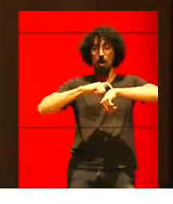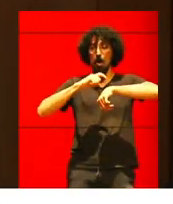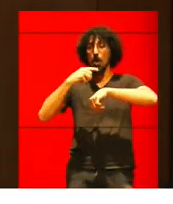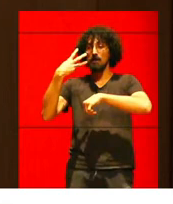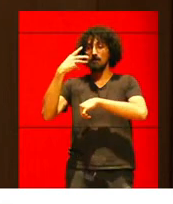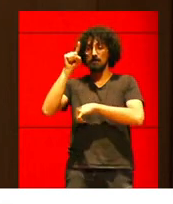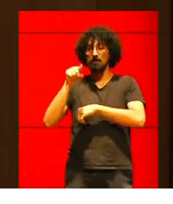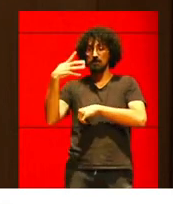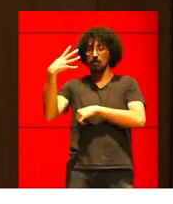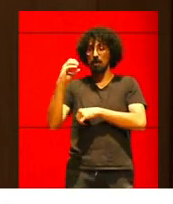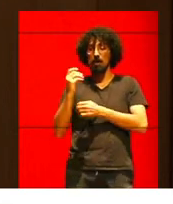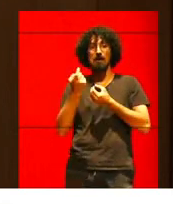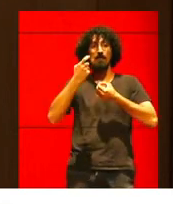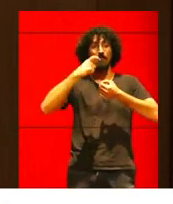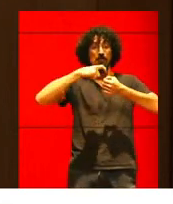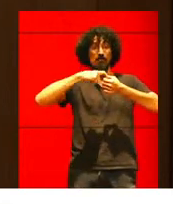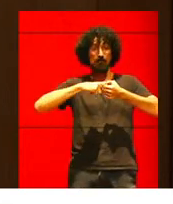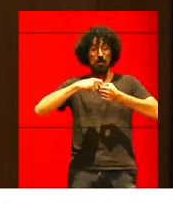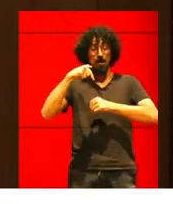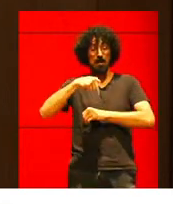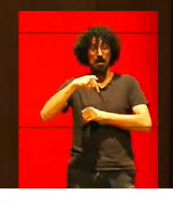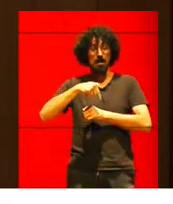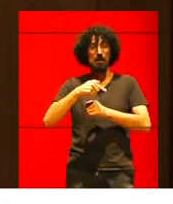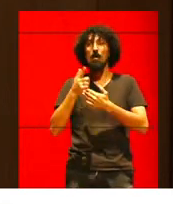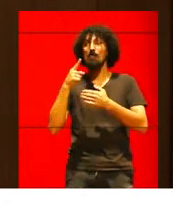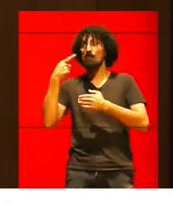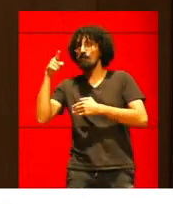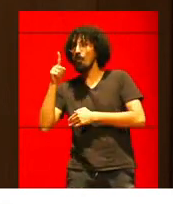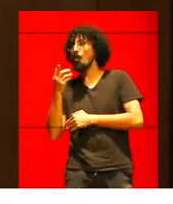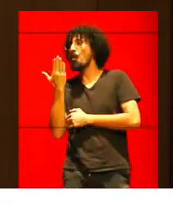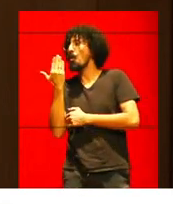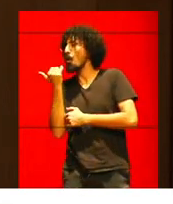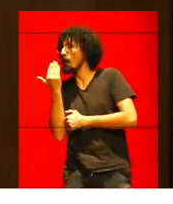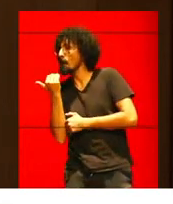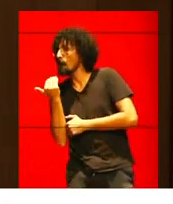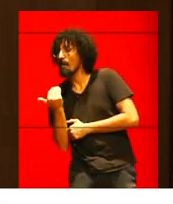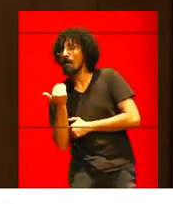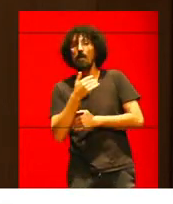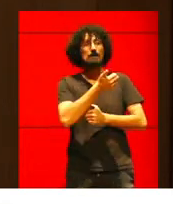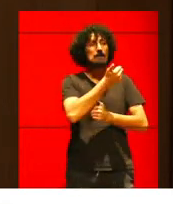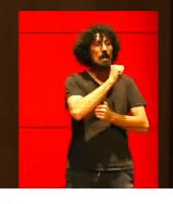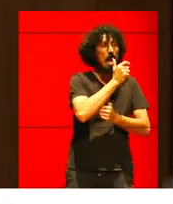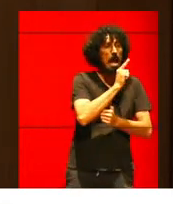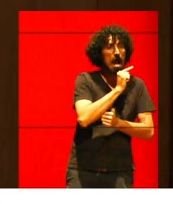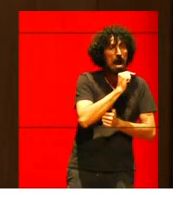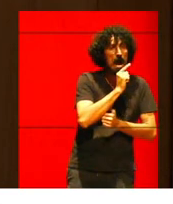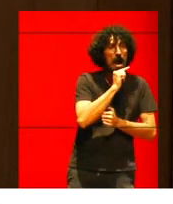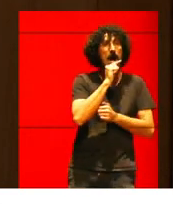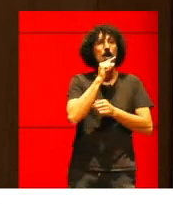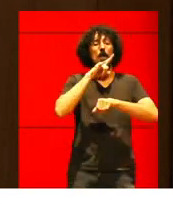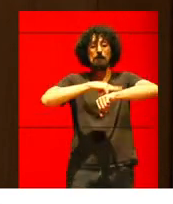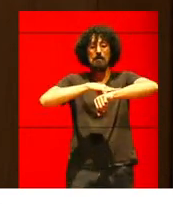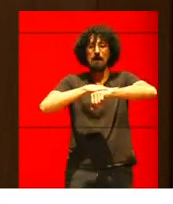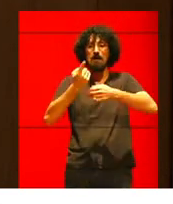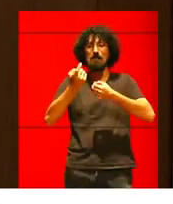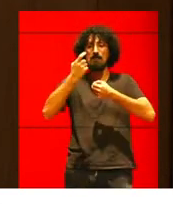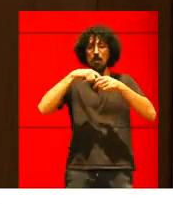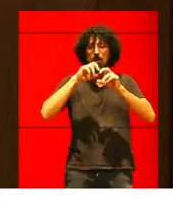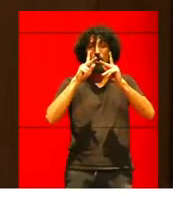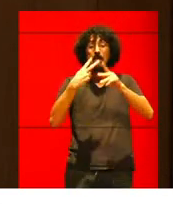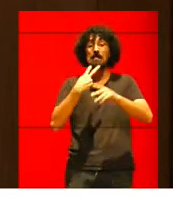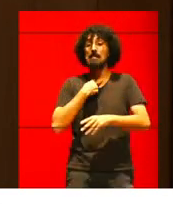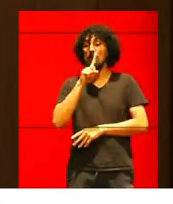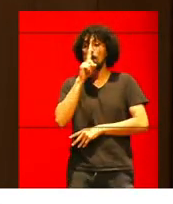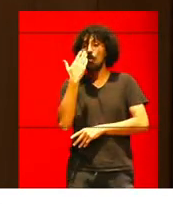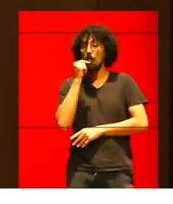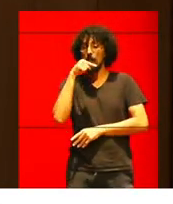3h40, todo mundo aqui. Lanchou, bebeu água, banheiro, voltou. Sem comida dentro